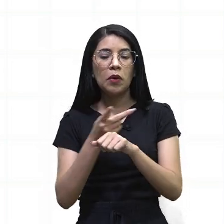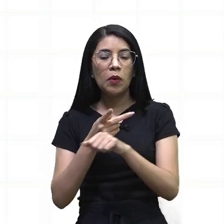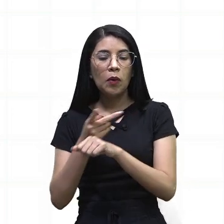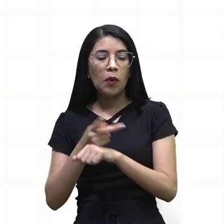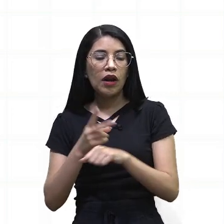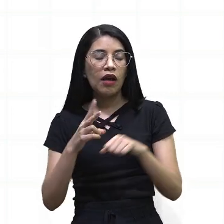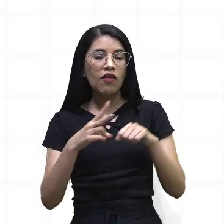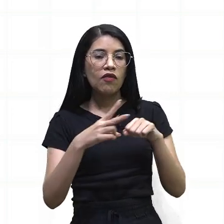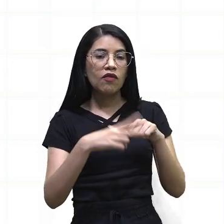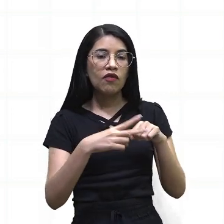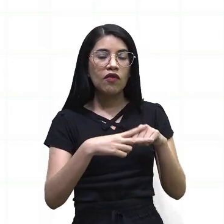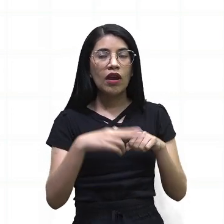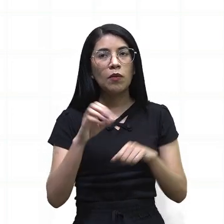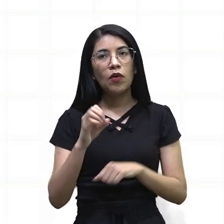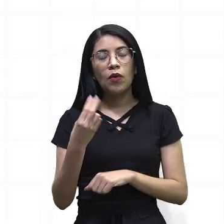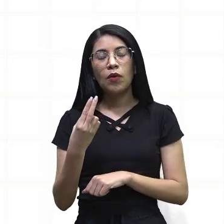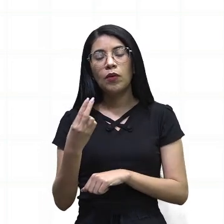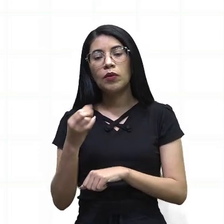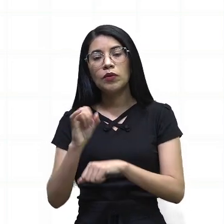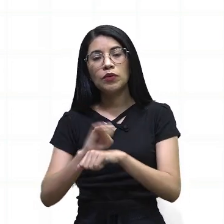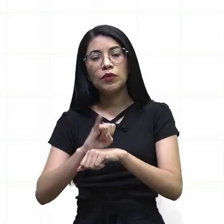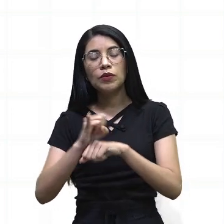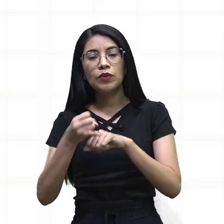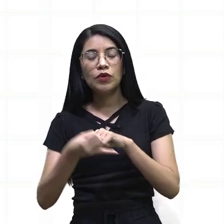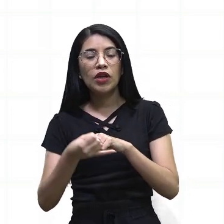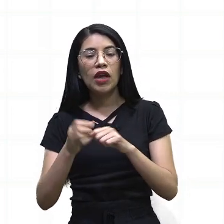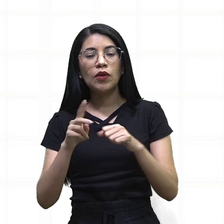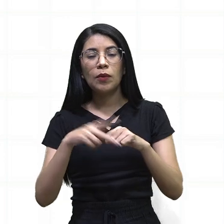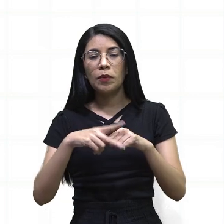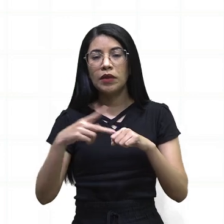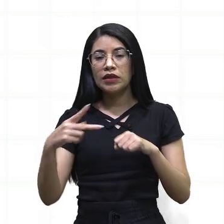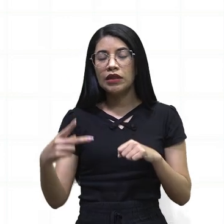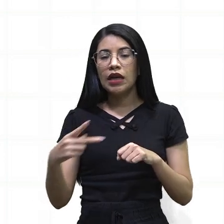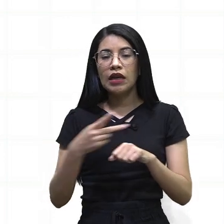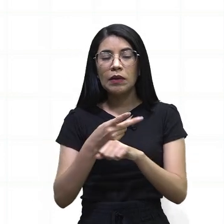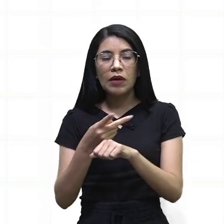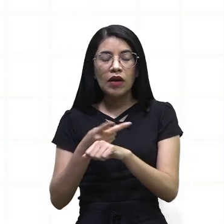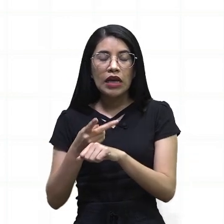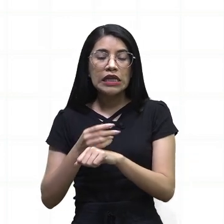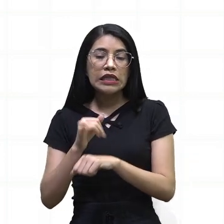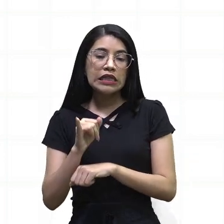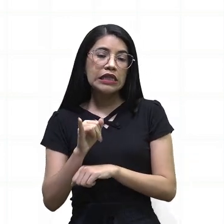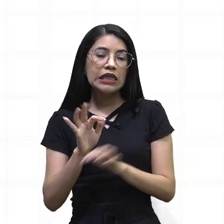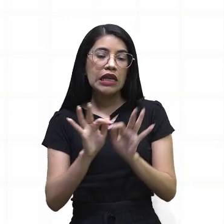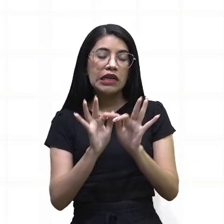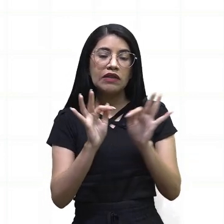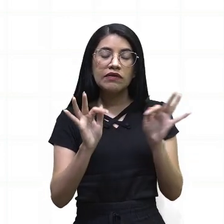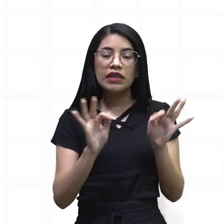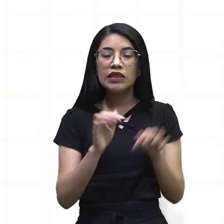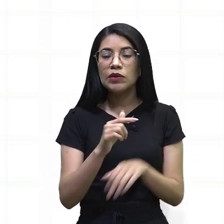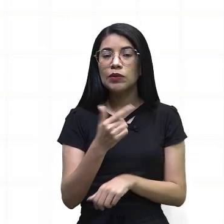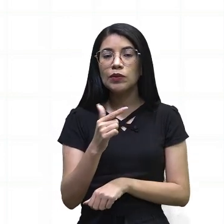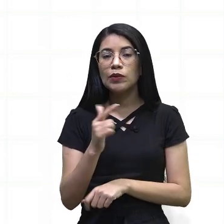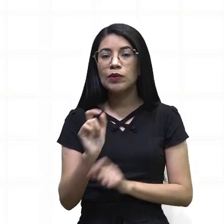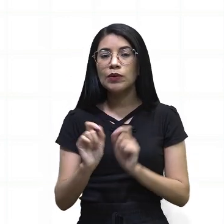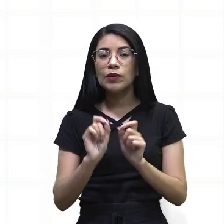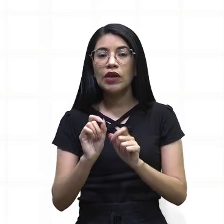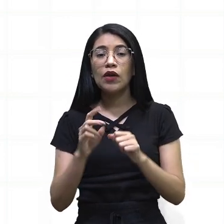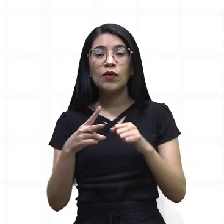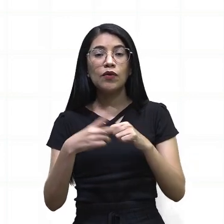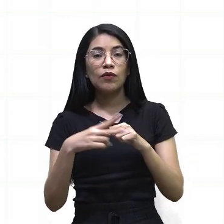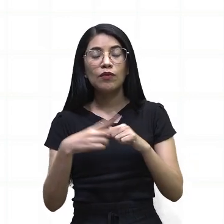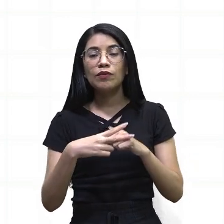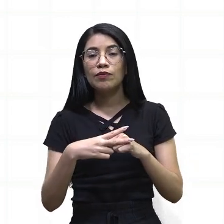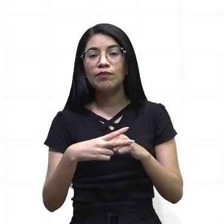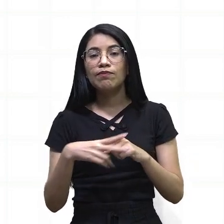e o predicado, o sujeito e o predicado, se aquela frase não tiver um verbo,